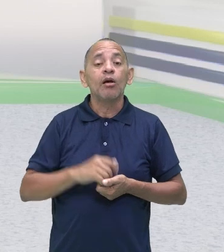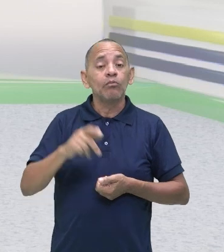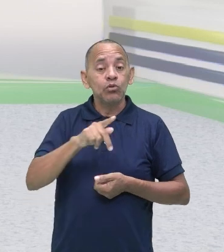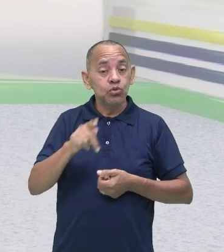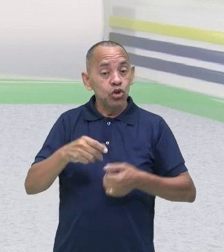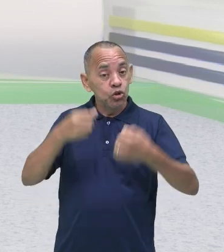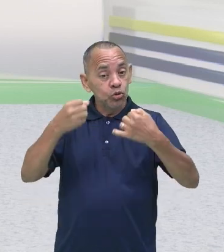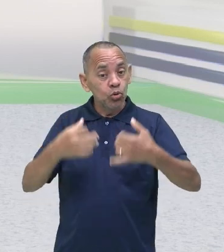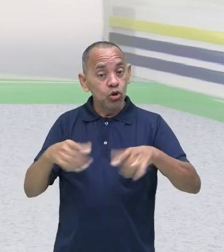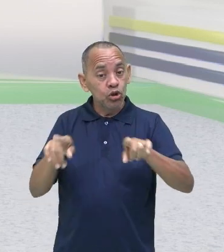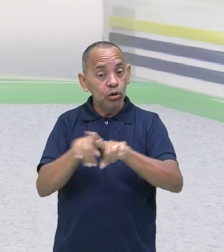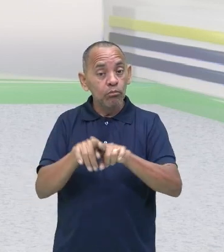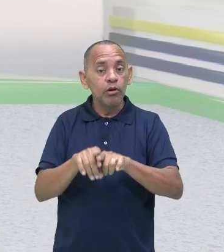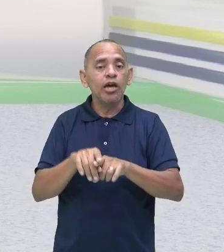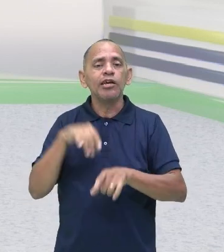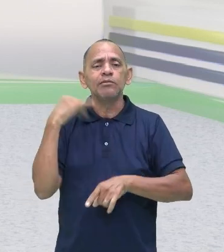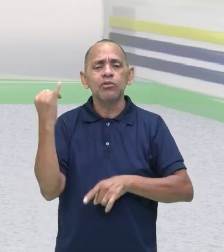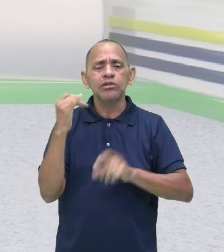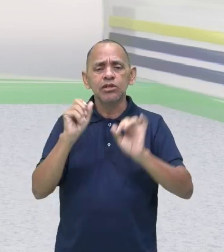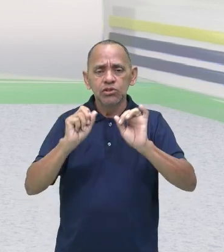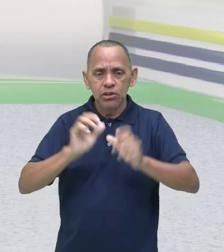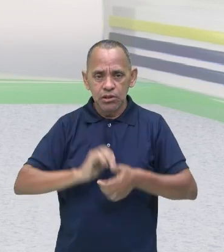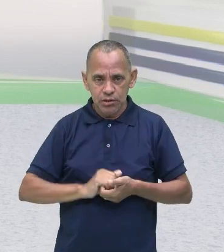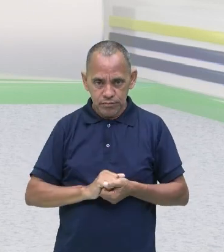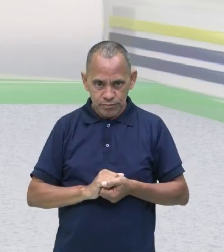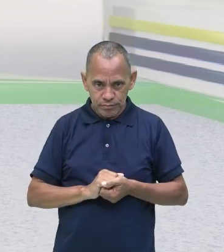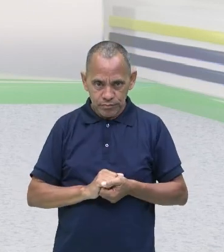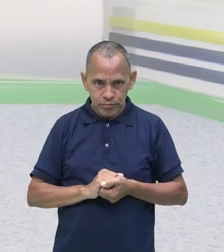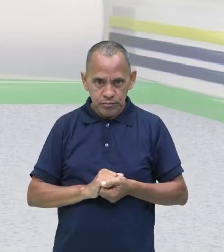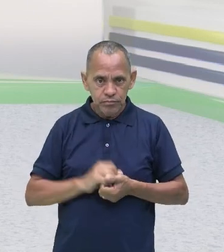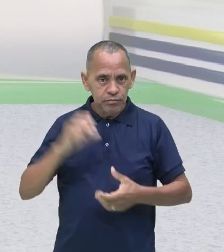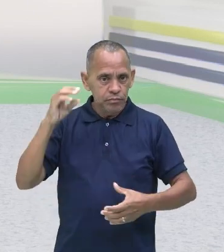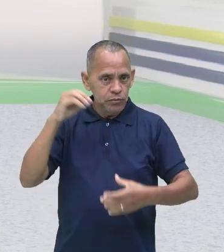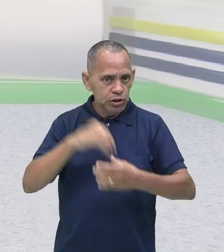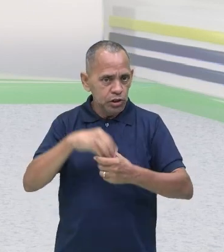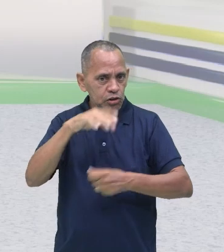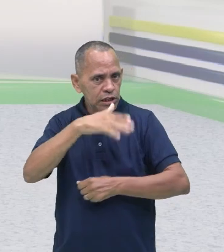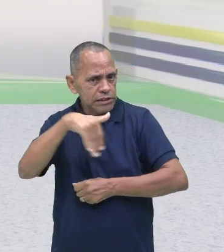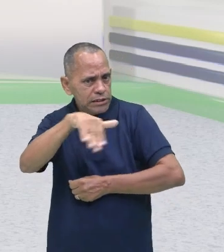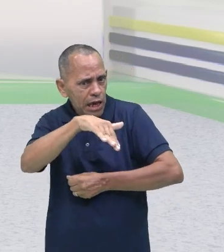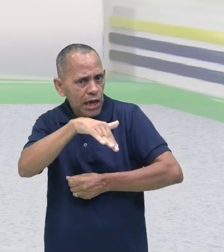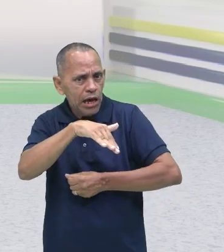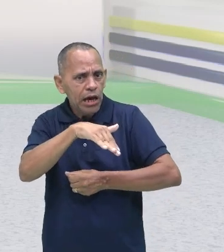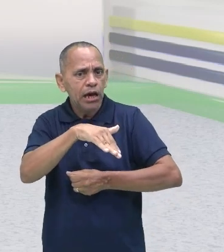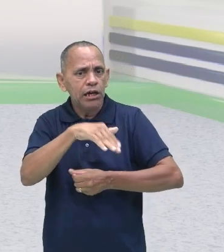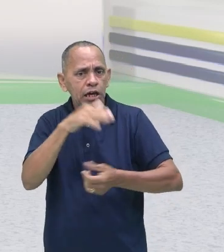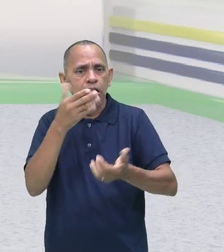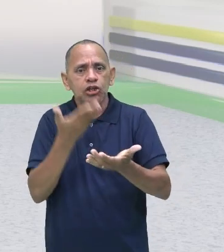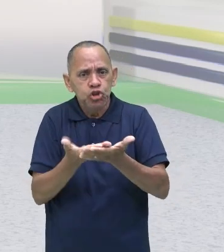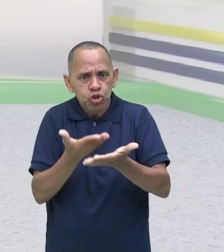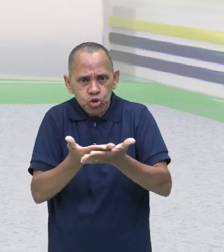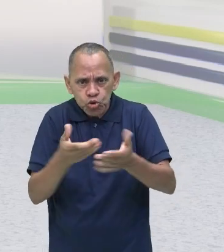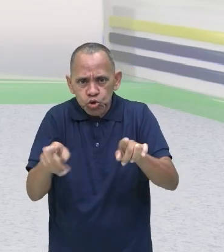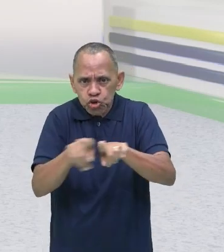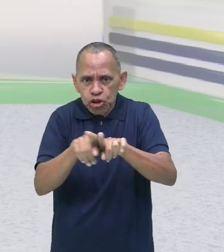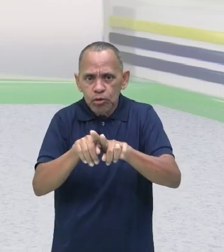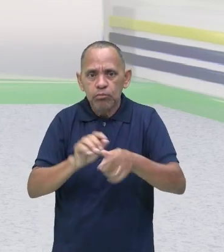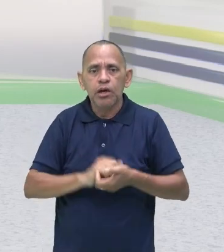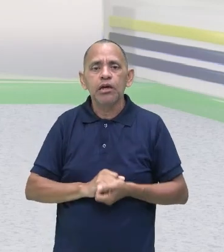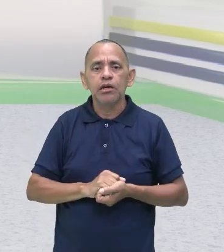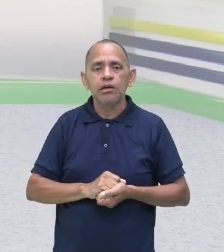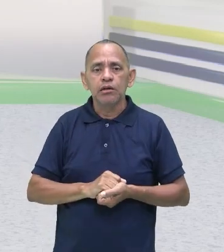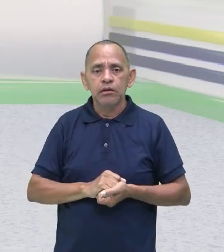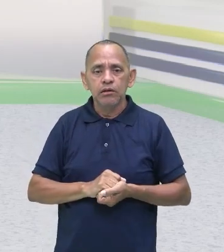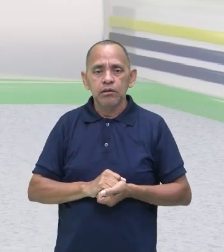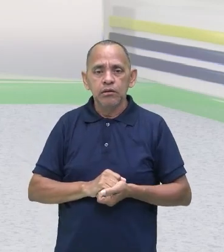é extremamente importante. E dentro do fluxo estrutural da recomposição, o primeiro cenário é a diagnóstica mesmo, professora Kaelen.